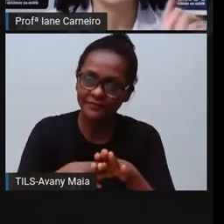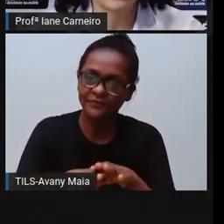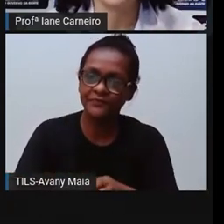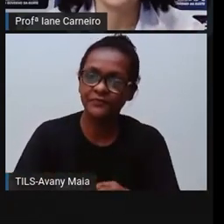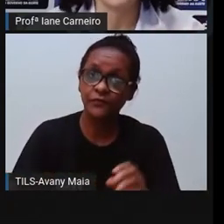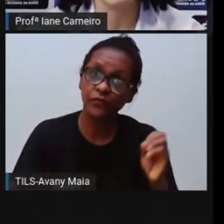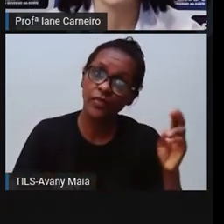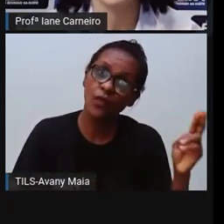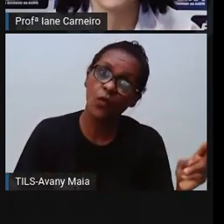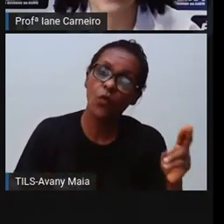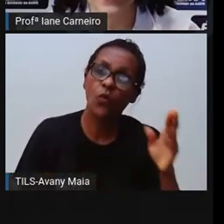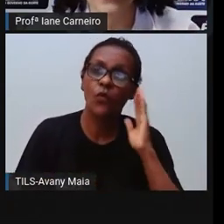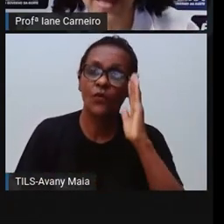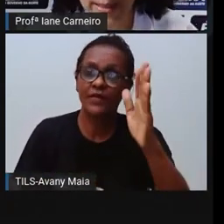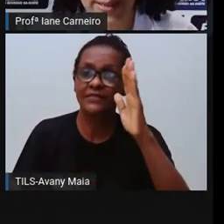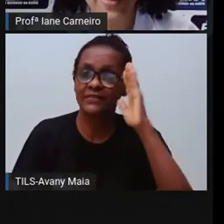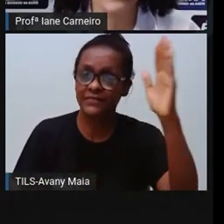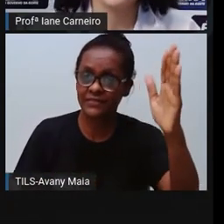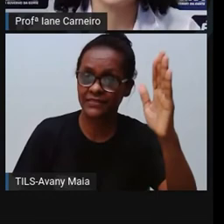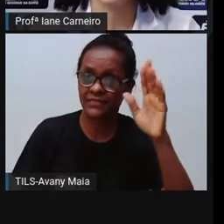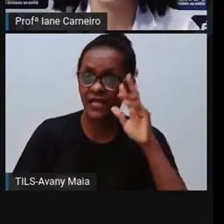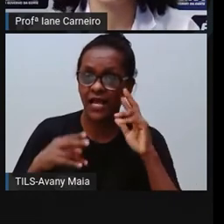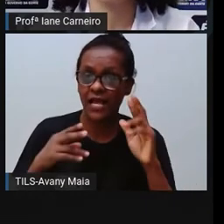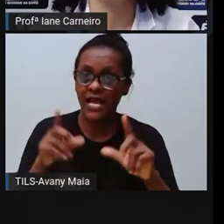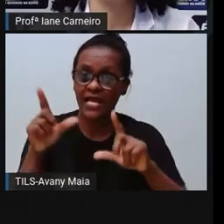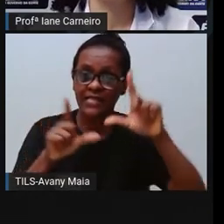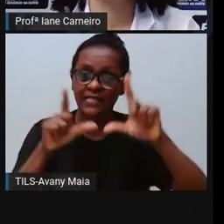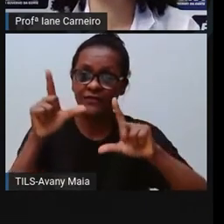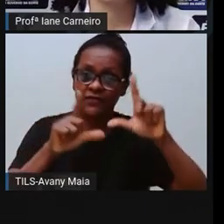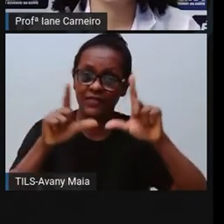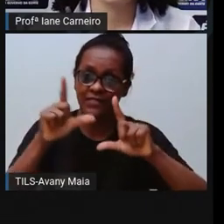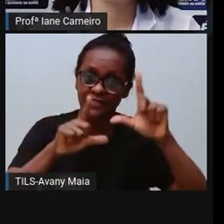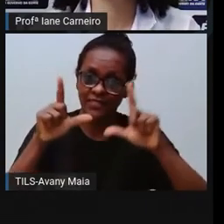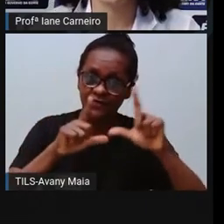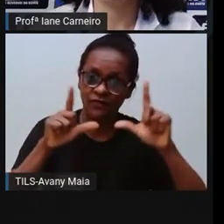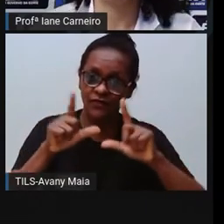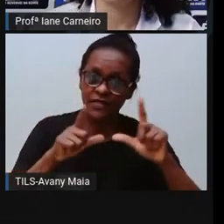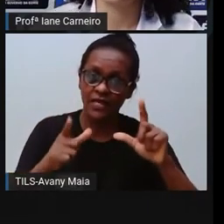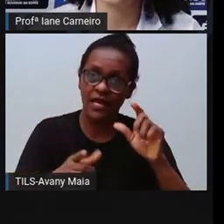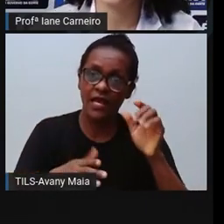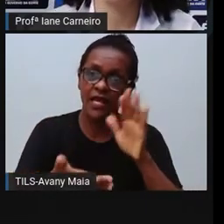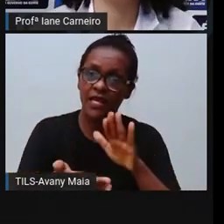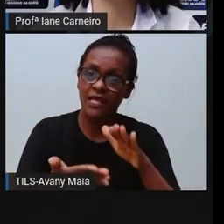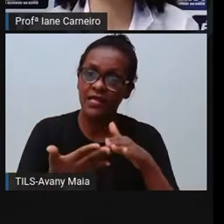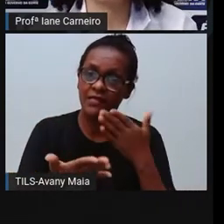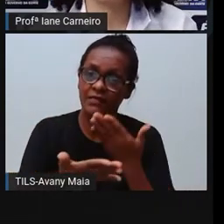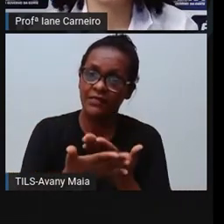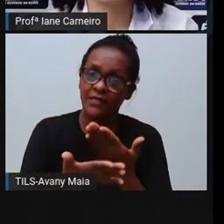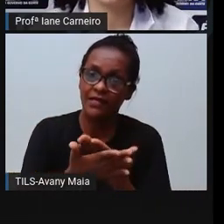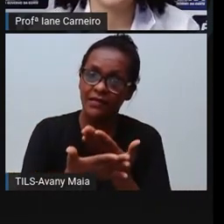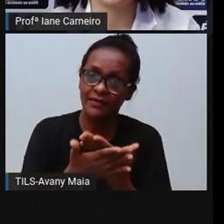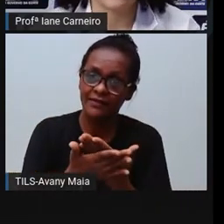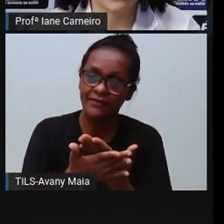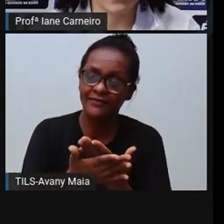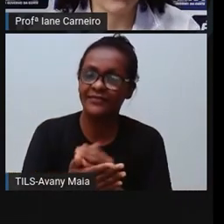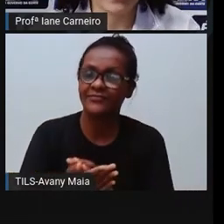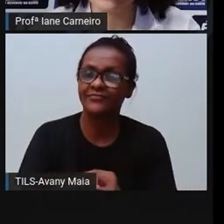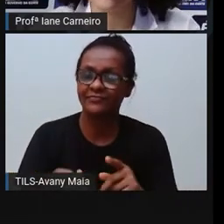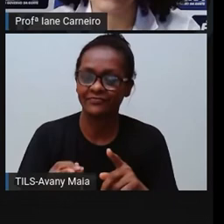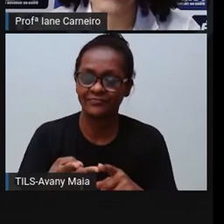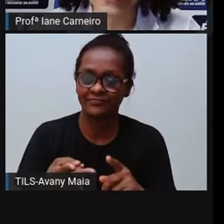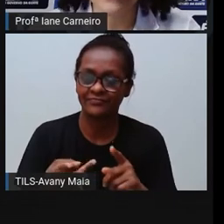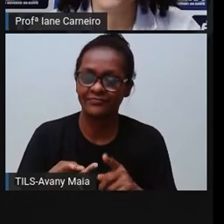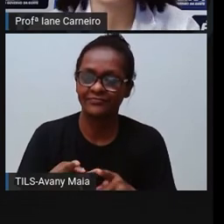você assistir a aula da Proiane, tá certo? Aqui na TV. Então, ó, o tomar o café da manhã. Se você acordou mais cedo